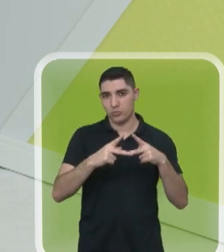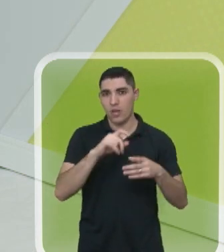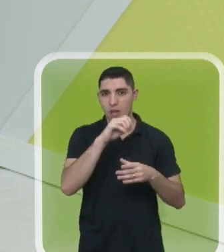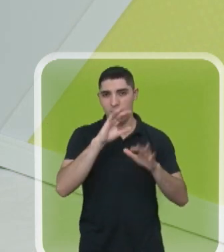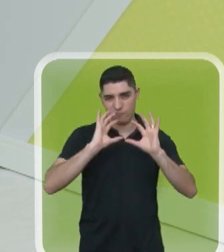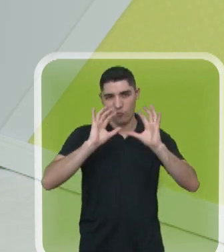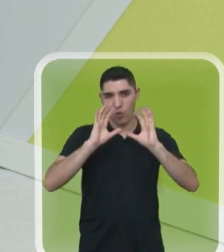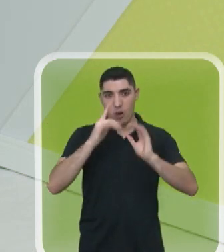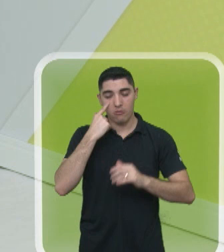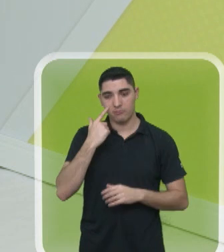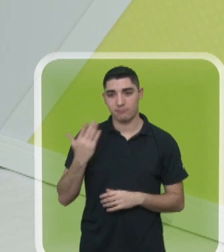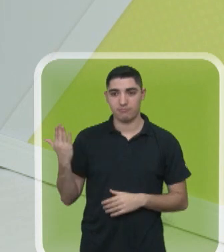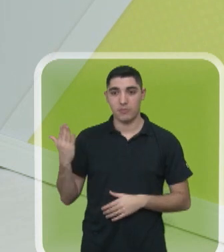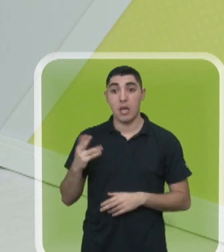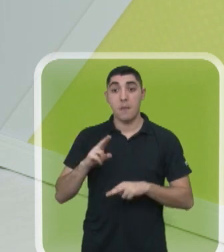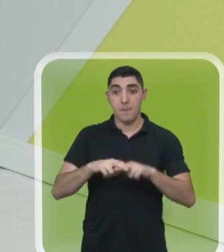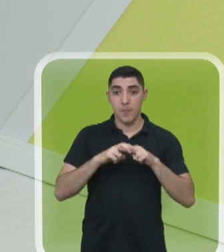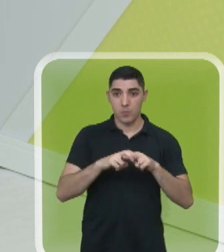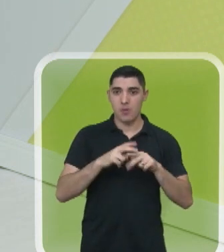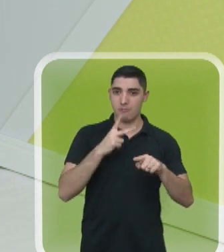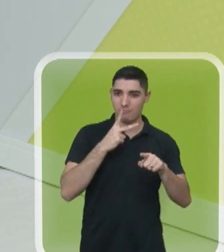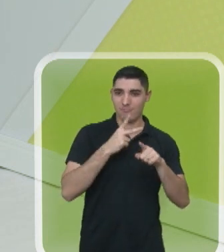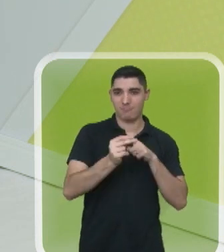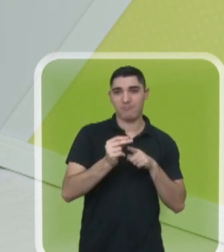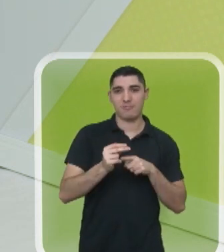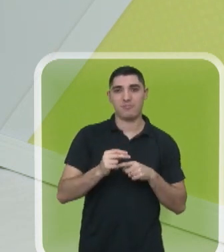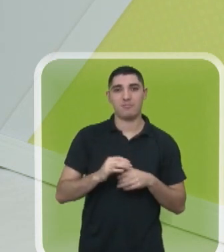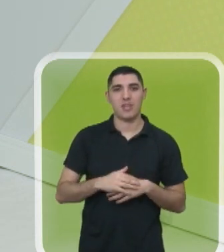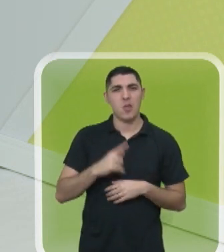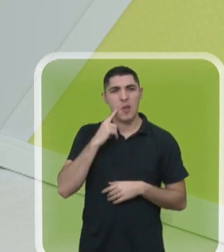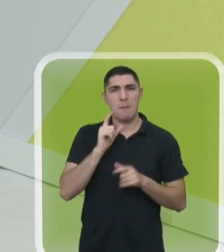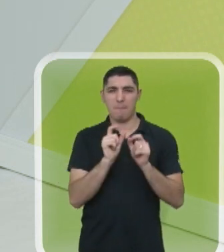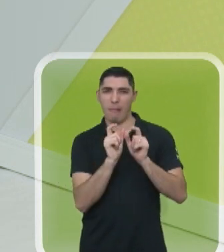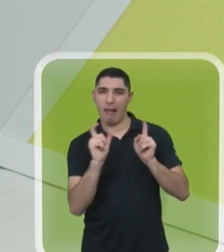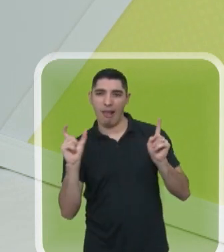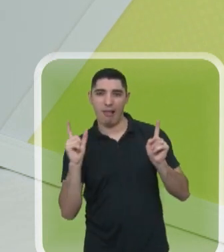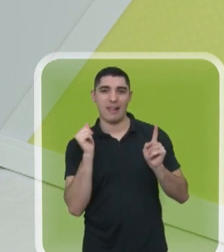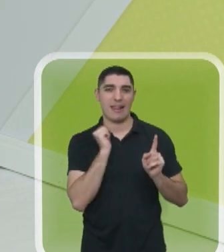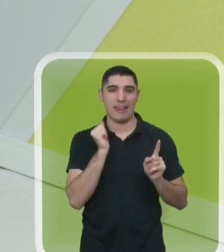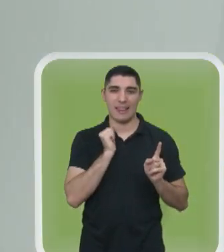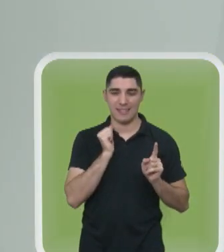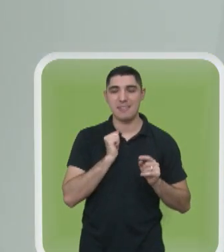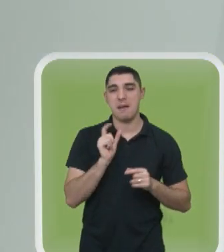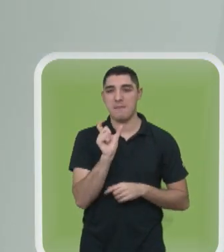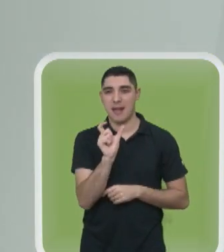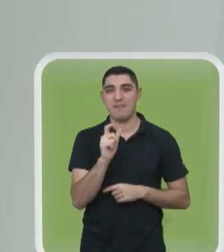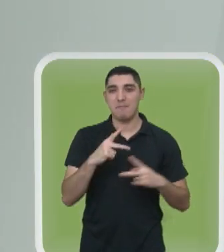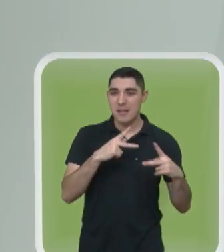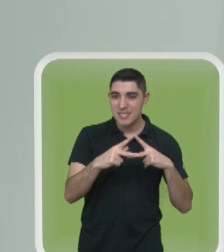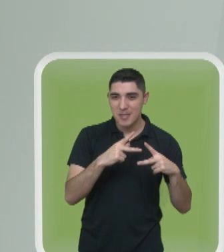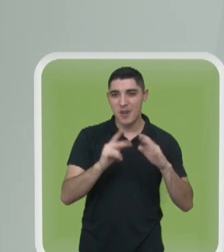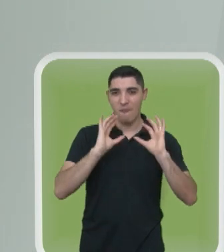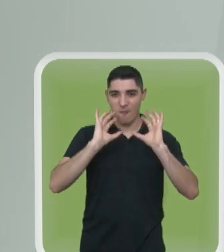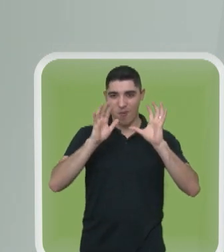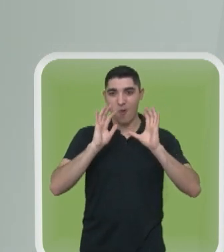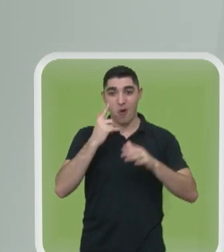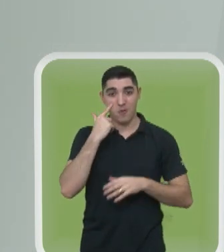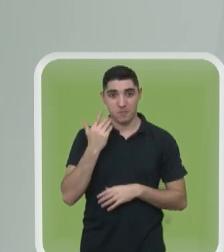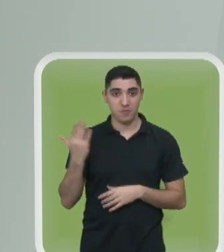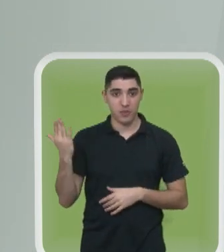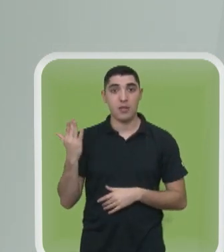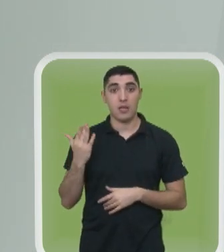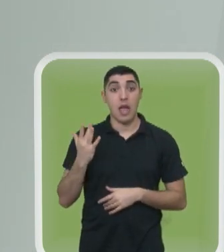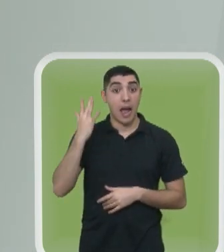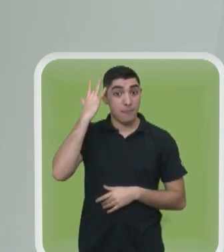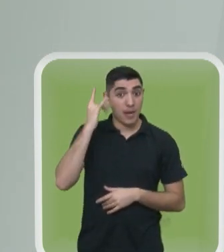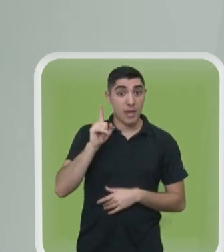telespectador. Você falou bem aí a vitória do Farmacon de Vôlei São José, nome comprido também, 3-0 para a equipe do São José. Aí amanhã, 19 horas, lá em Suzano,